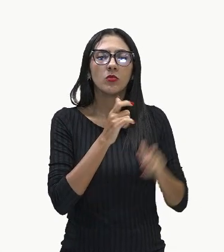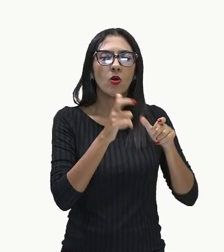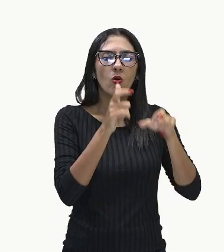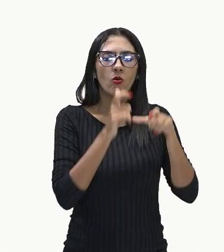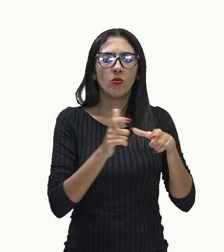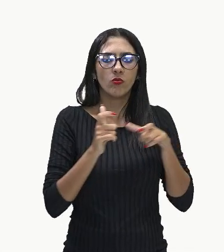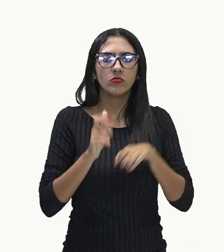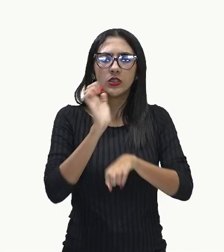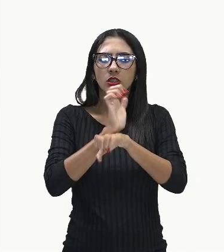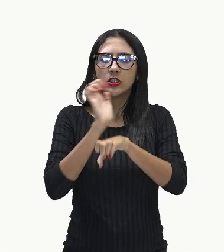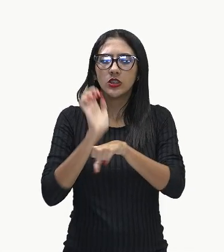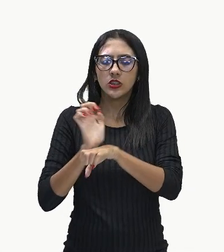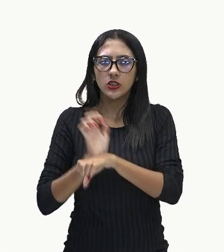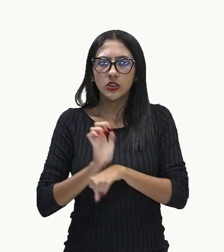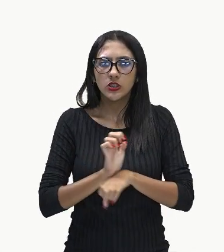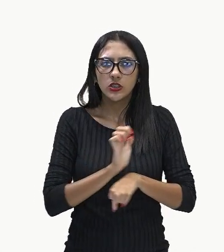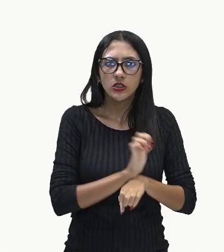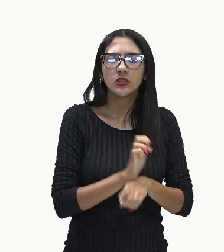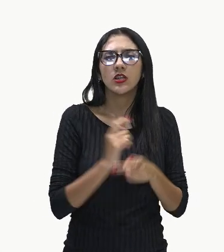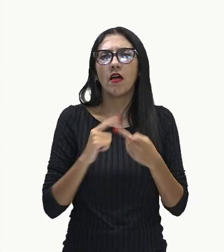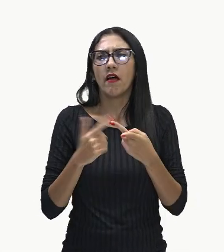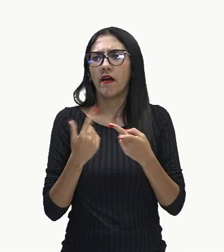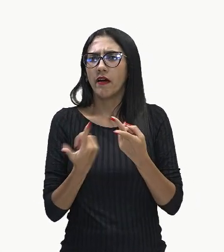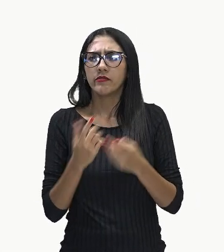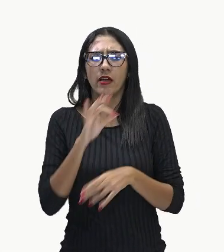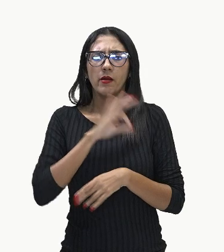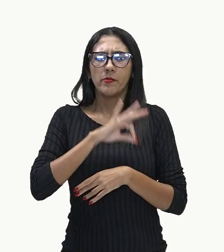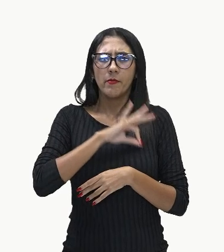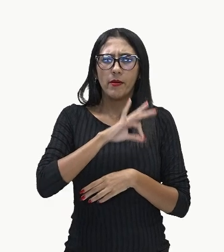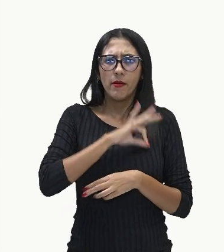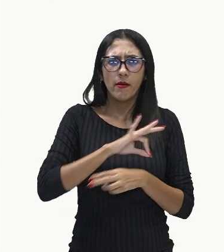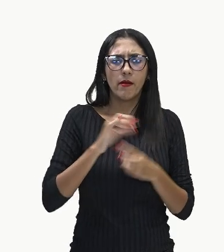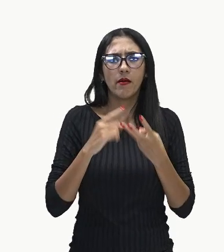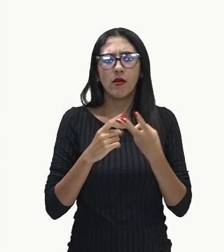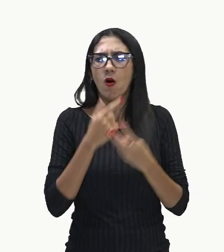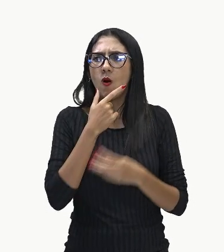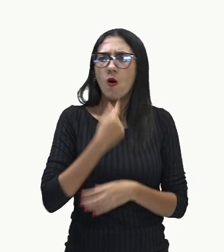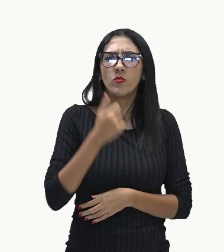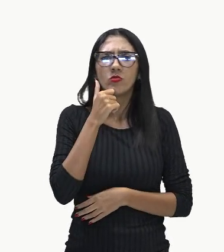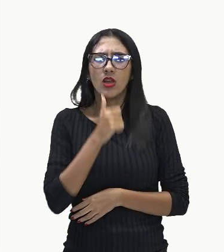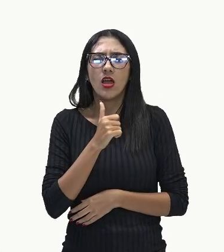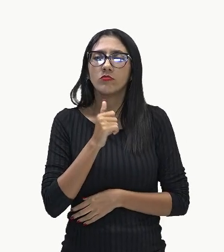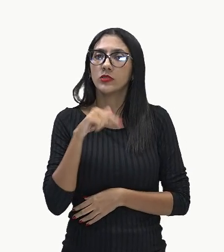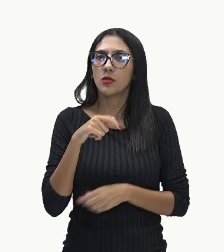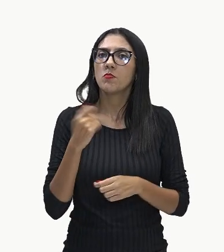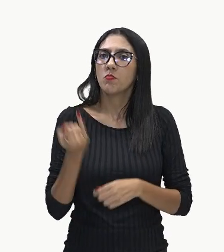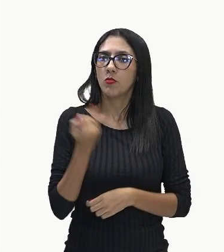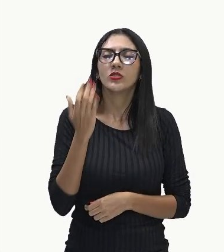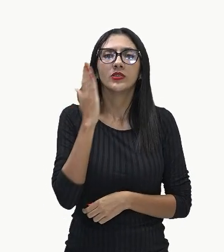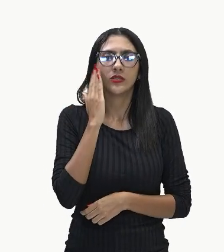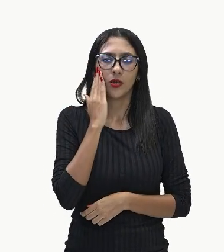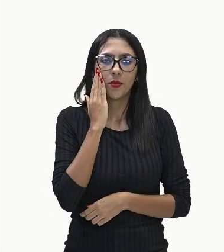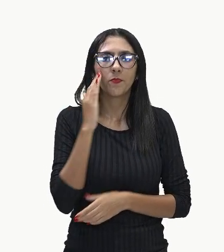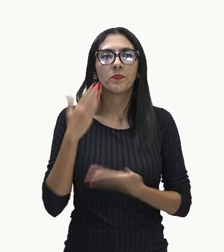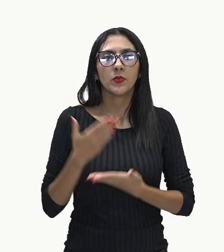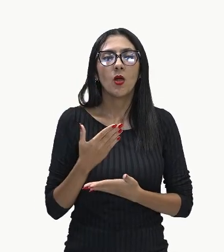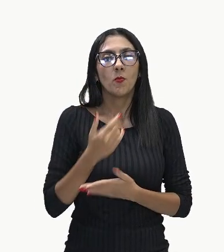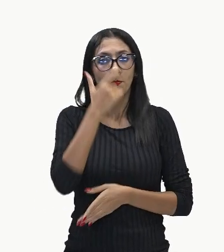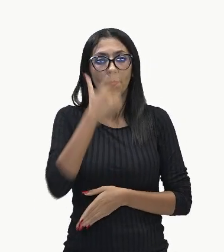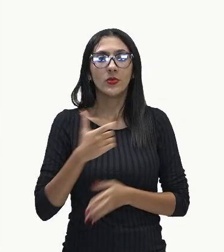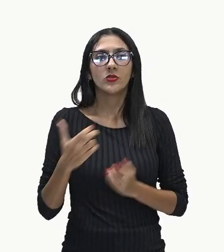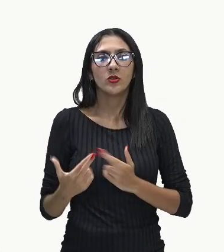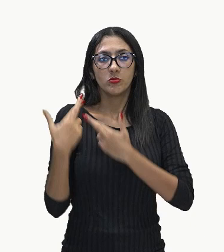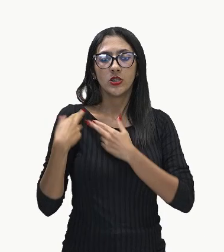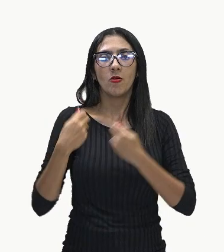faixa etária e a faixa de renda do eleitor são importantes para essa pesquisa. Assim, o pesquisador deve selecionar